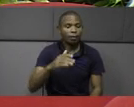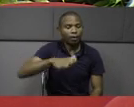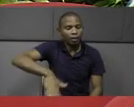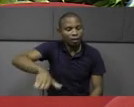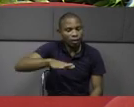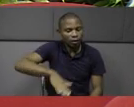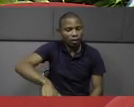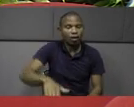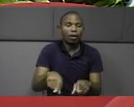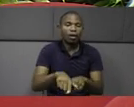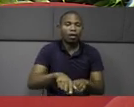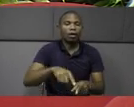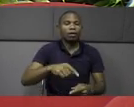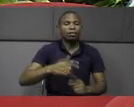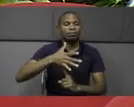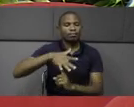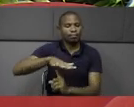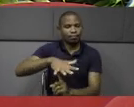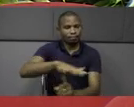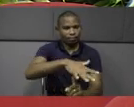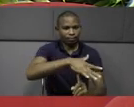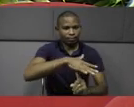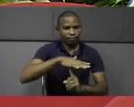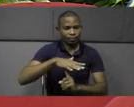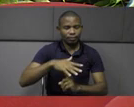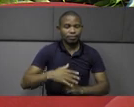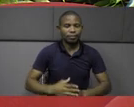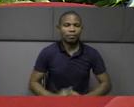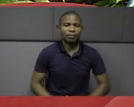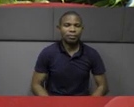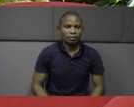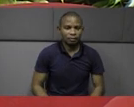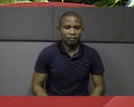ambiente muito nesse